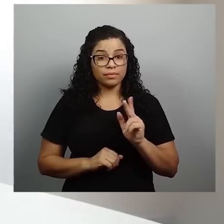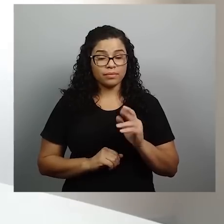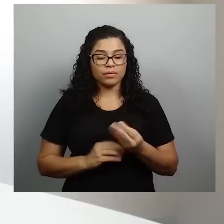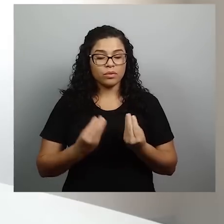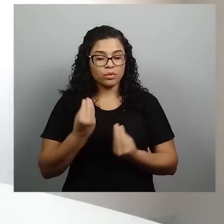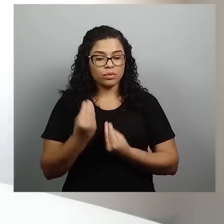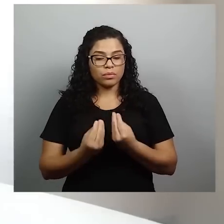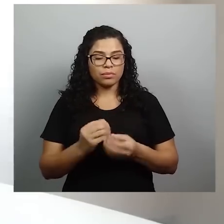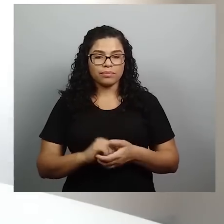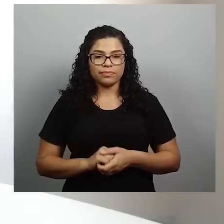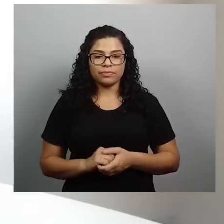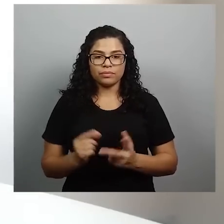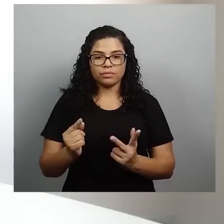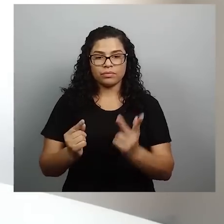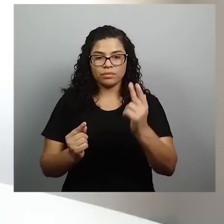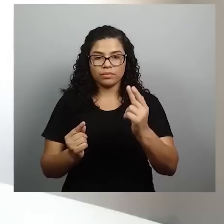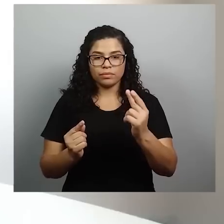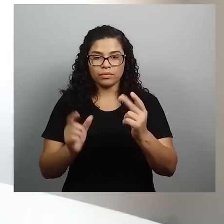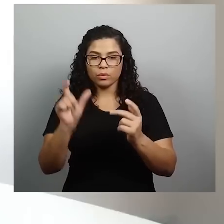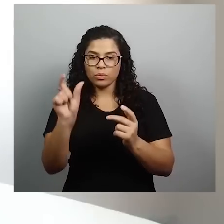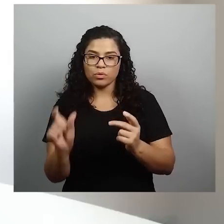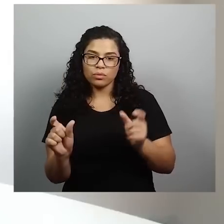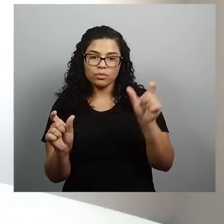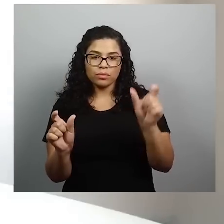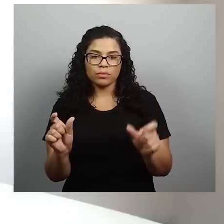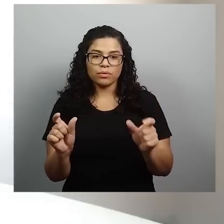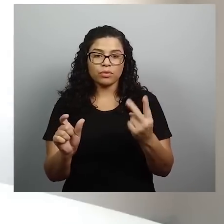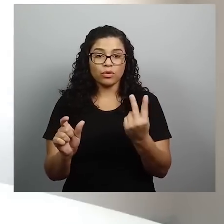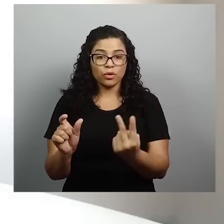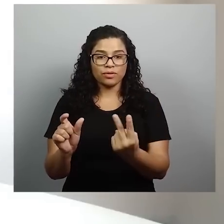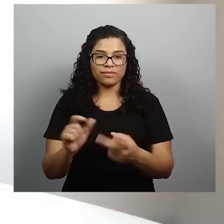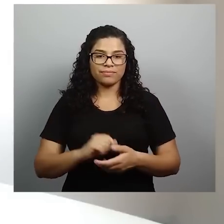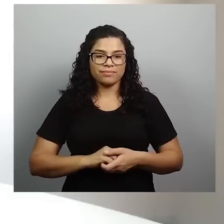e recortar dividindo em 2 pedaços.